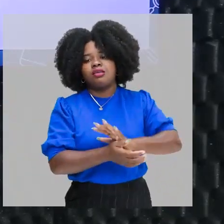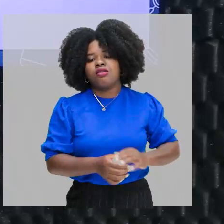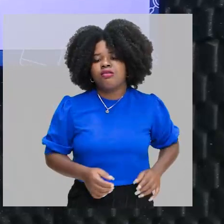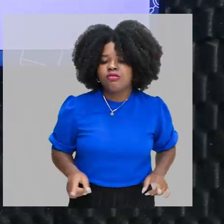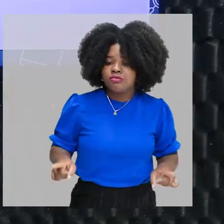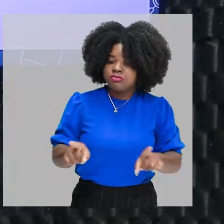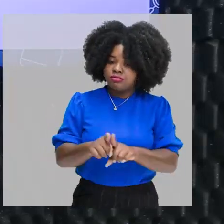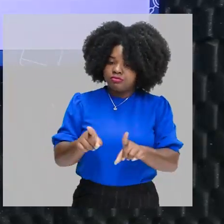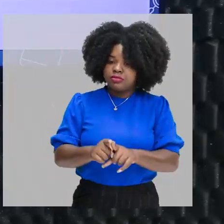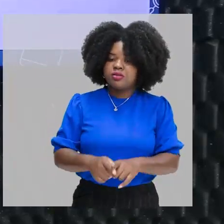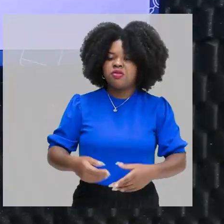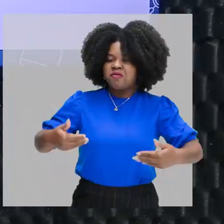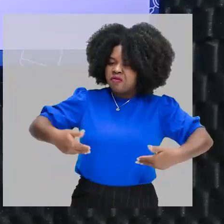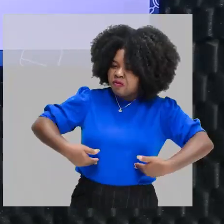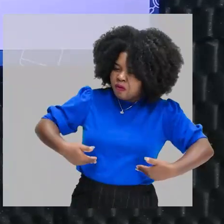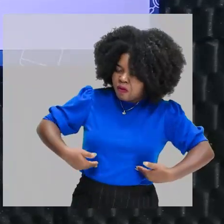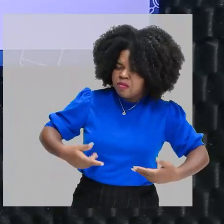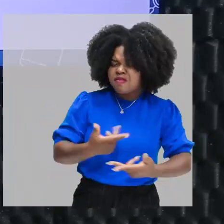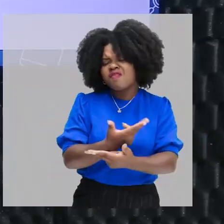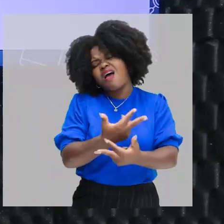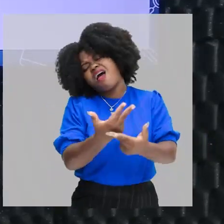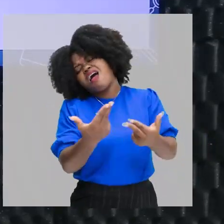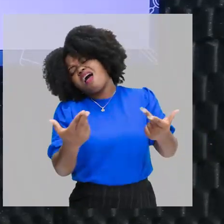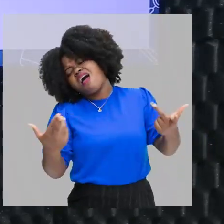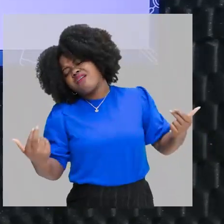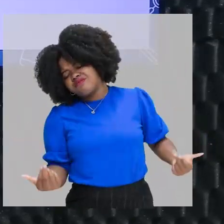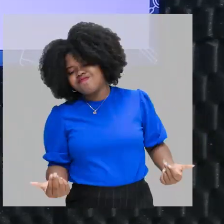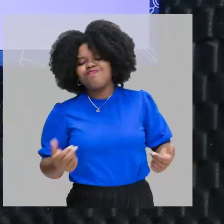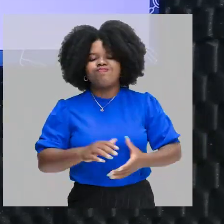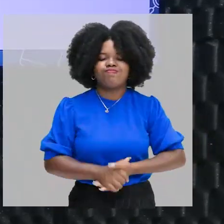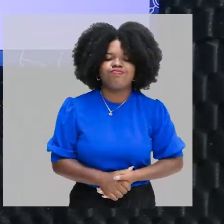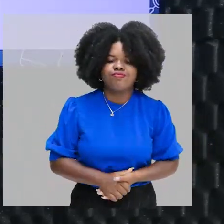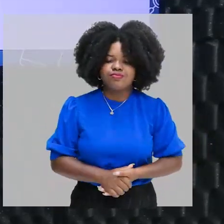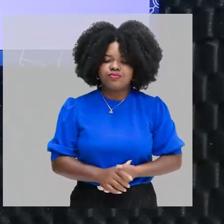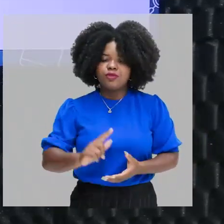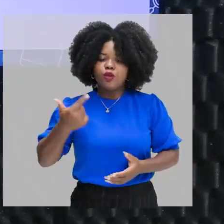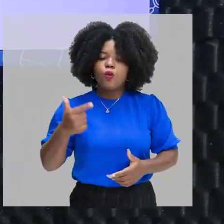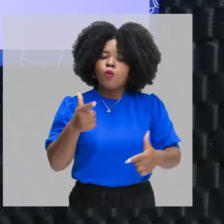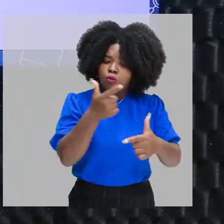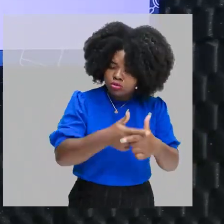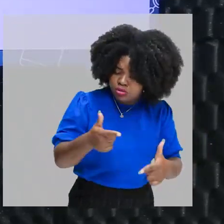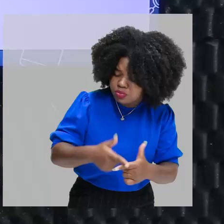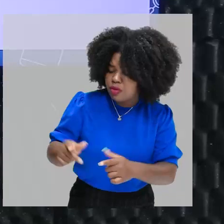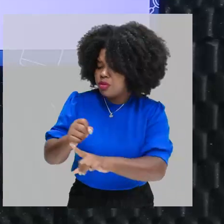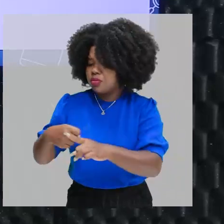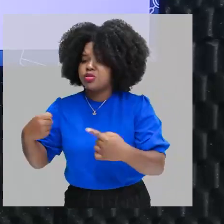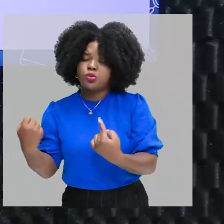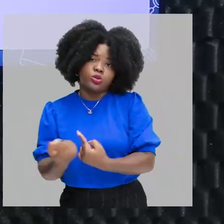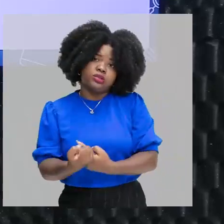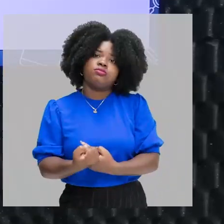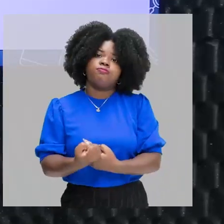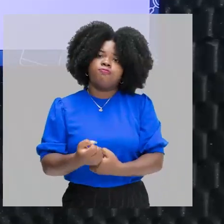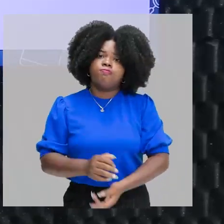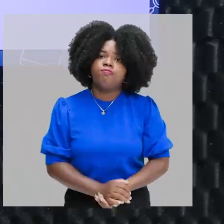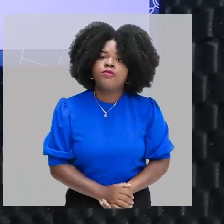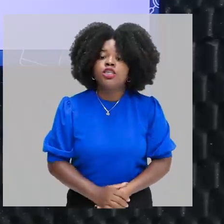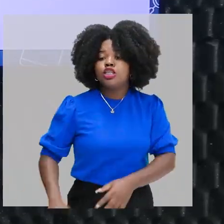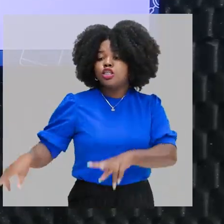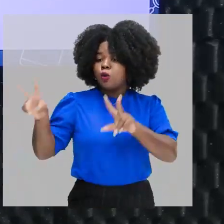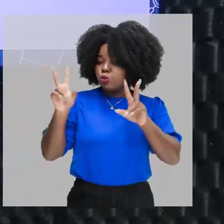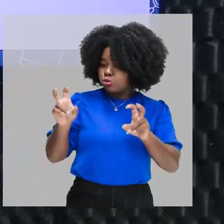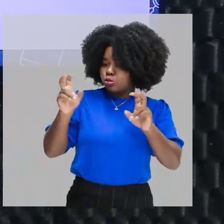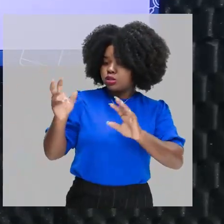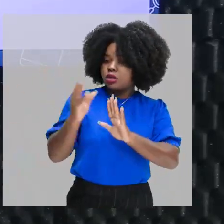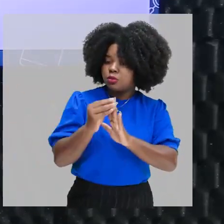Hunger, fome. And other social problems, e outros problemas sociais. Então, as temáticas,